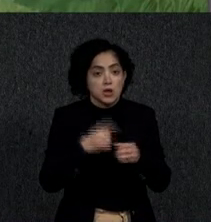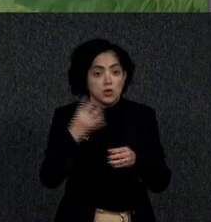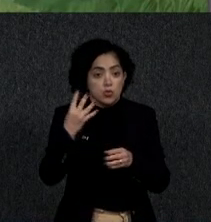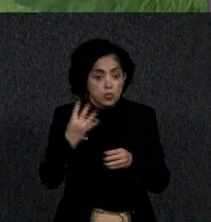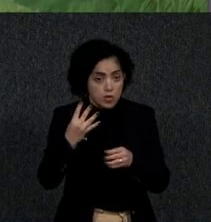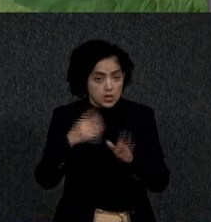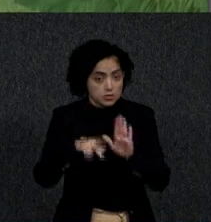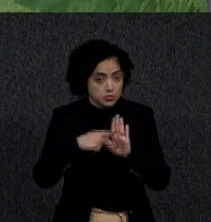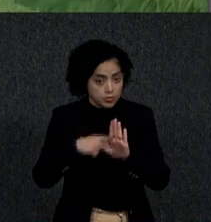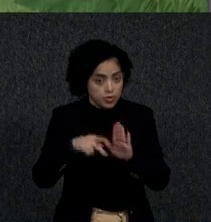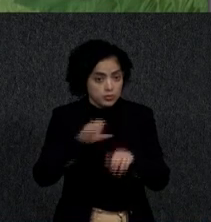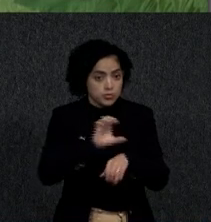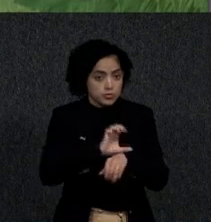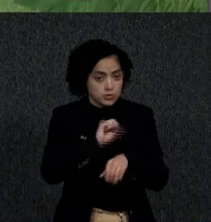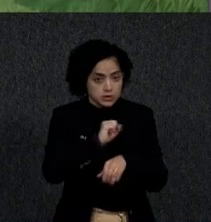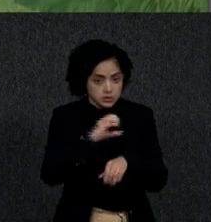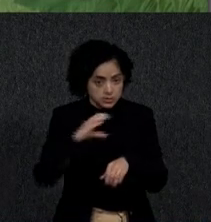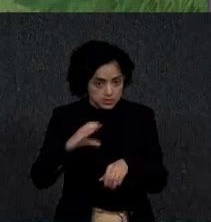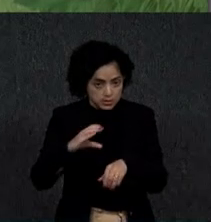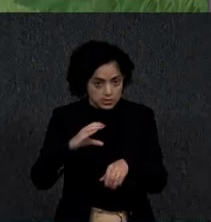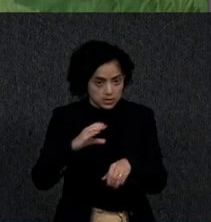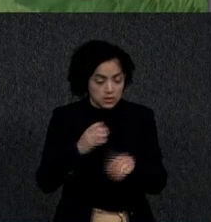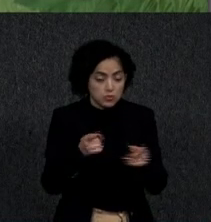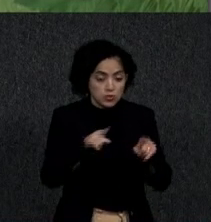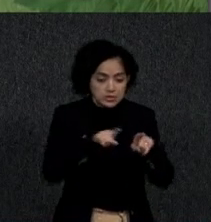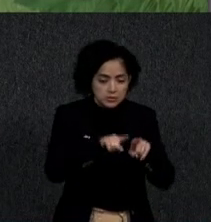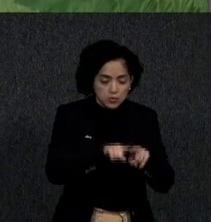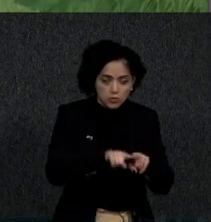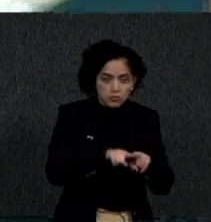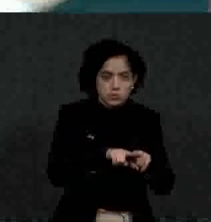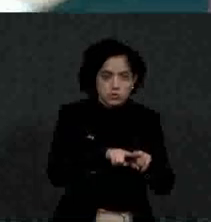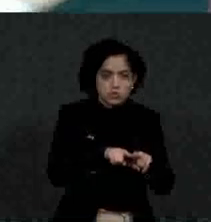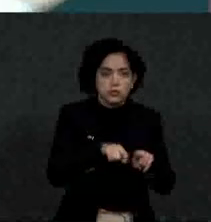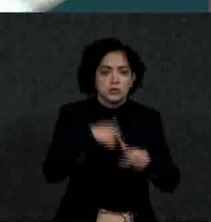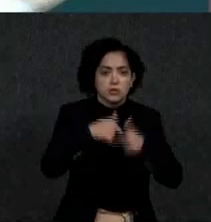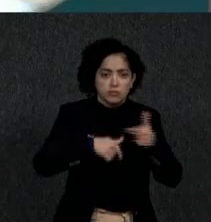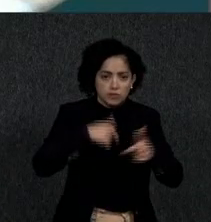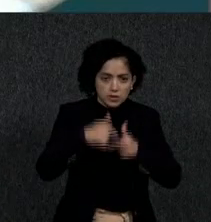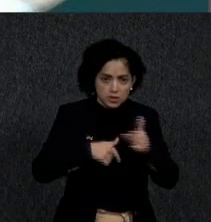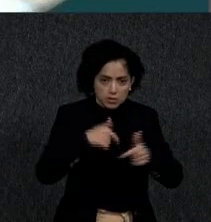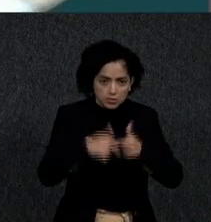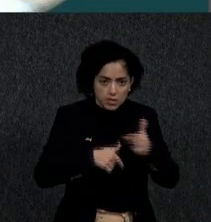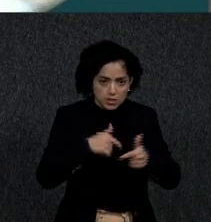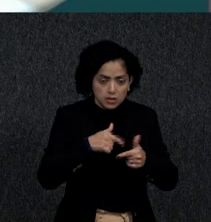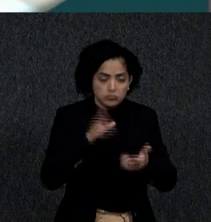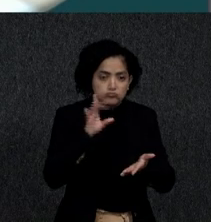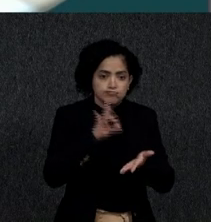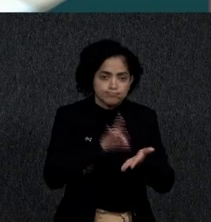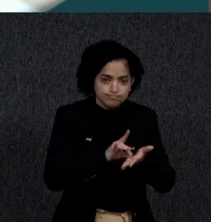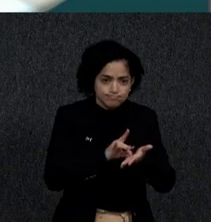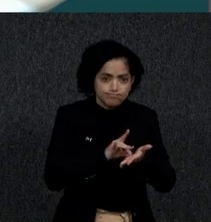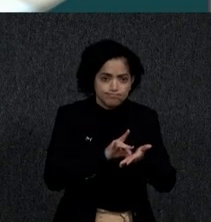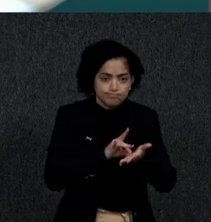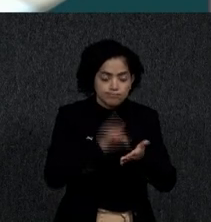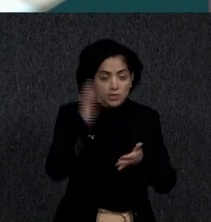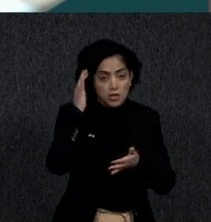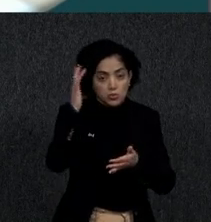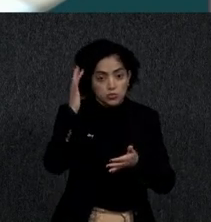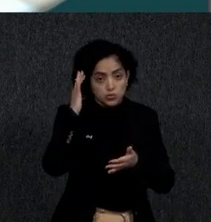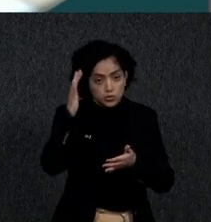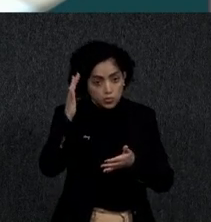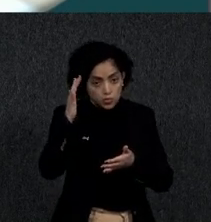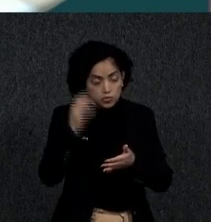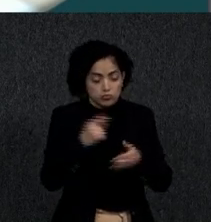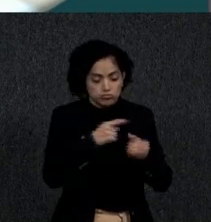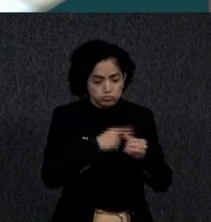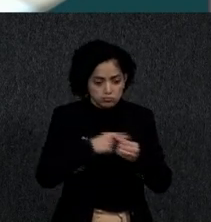patrimônio geológico, histórico-cultural e a biodiversidade dessa região. Ao longo dos anos, estamos trabalhando esse